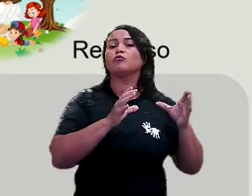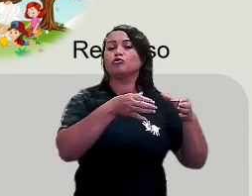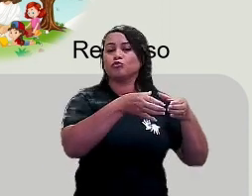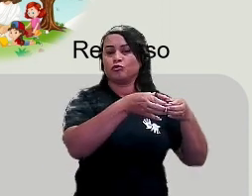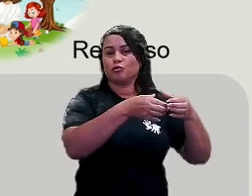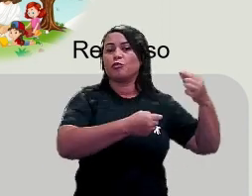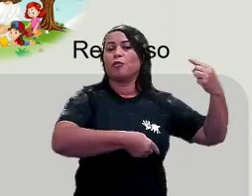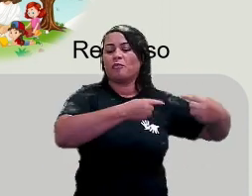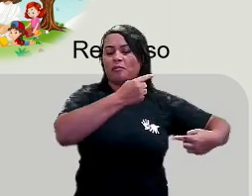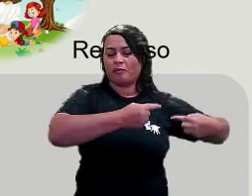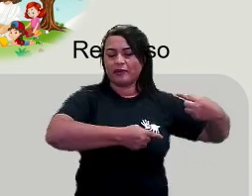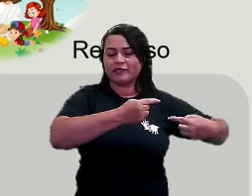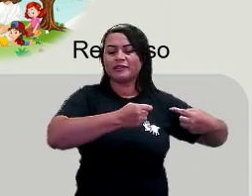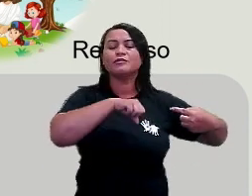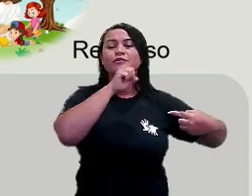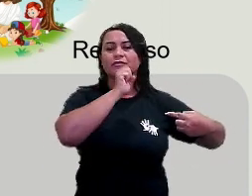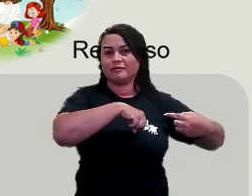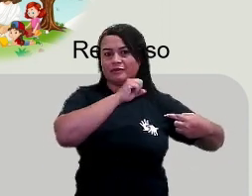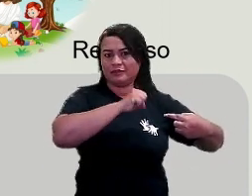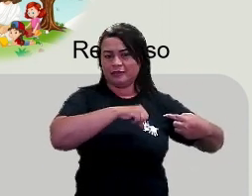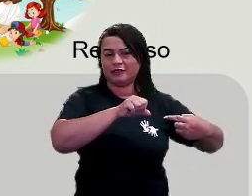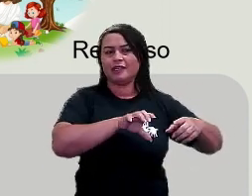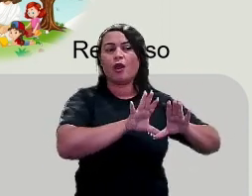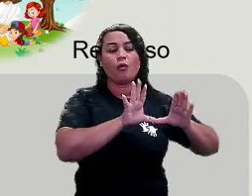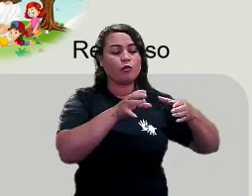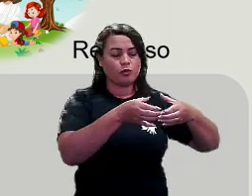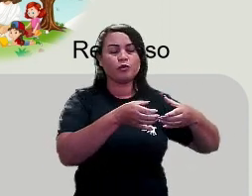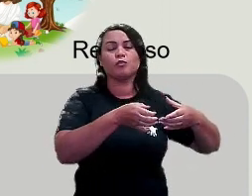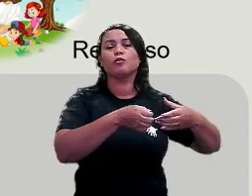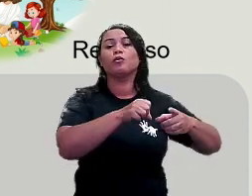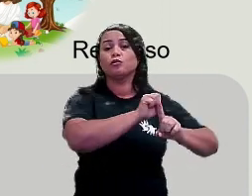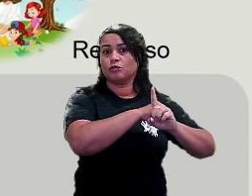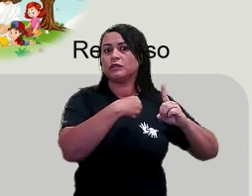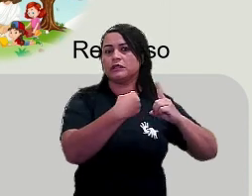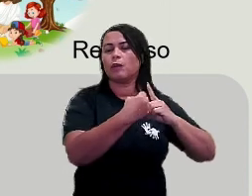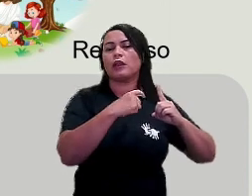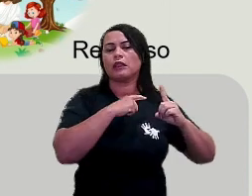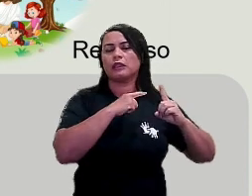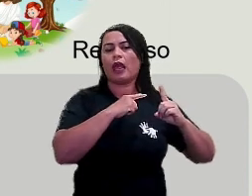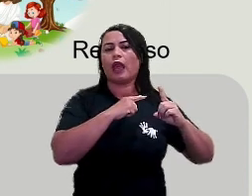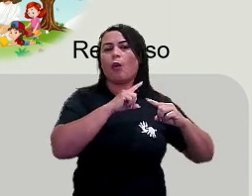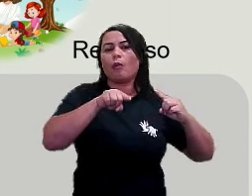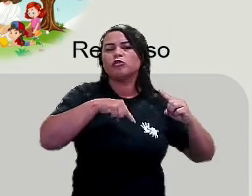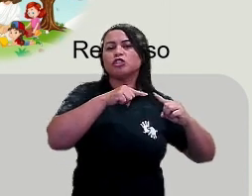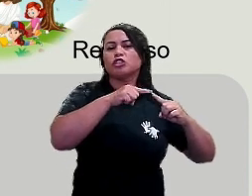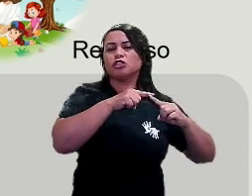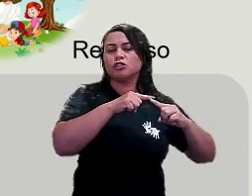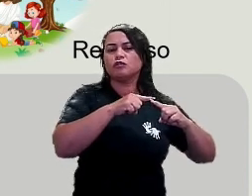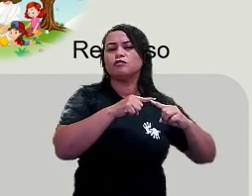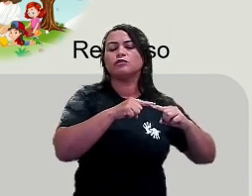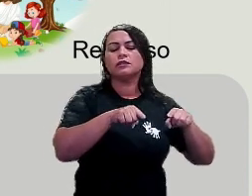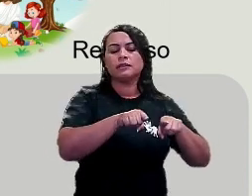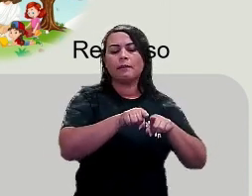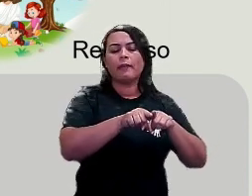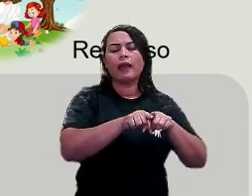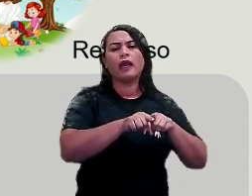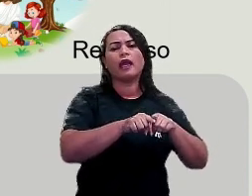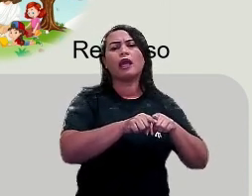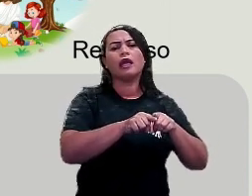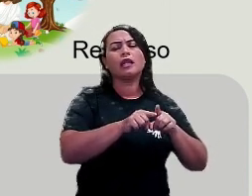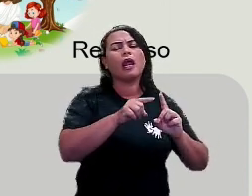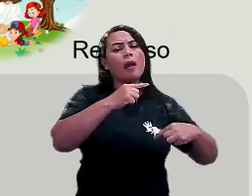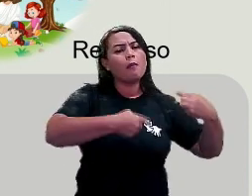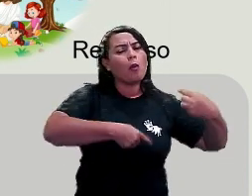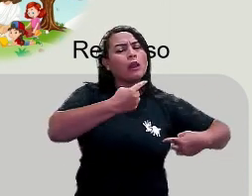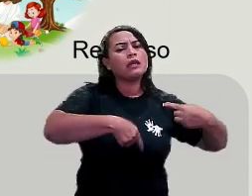político. Sim, o político é um grupo social. São pessoas que têm um objetivo comum na política e geralmente cada um constitui